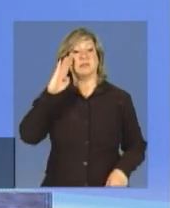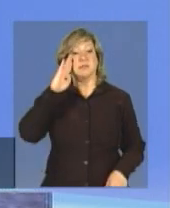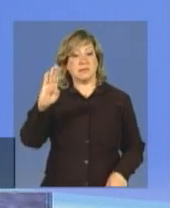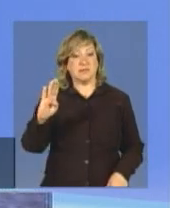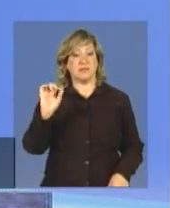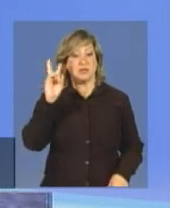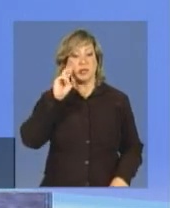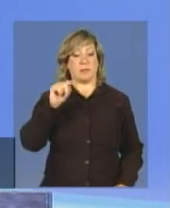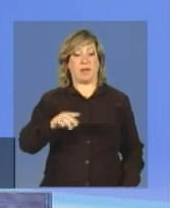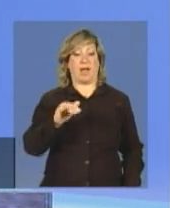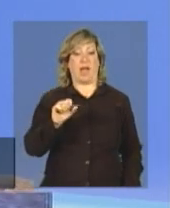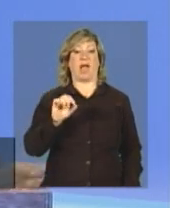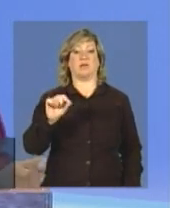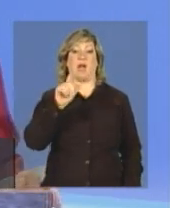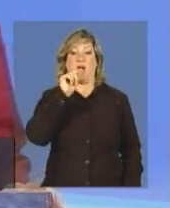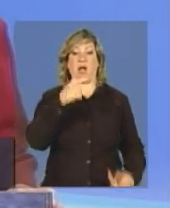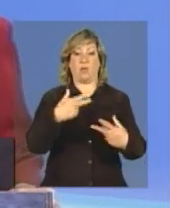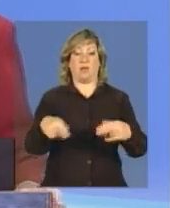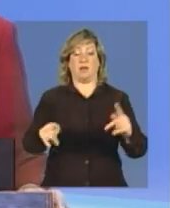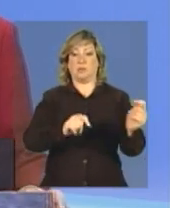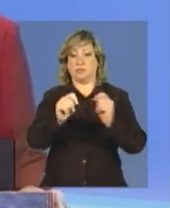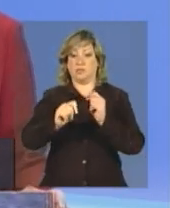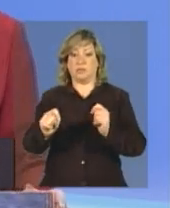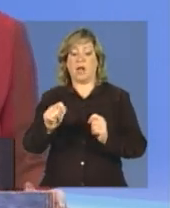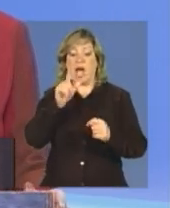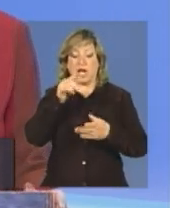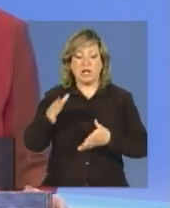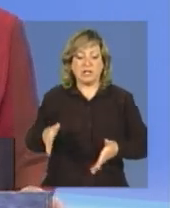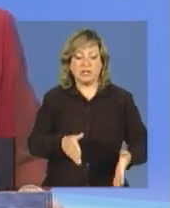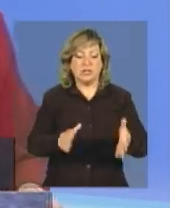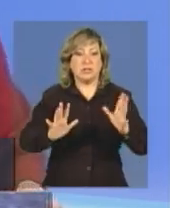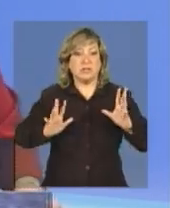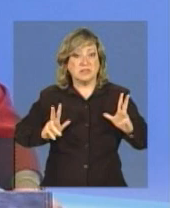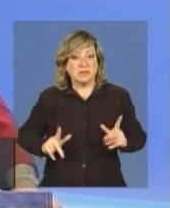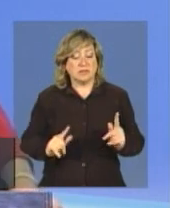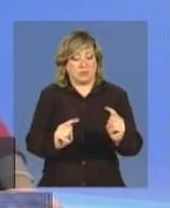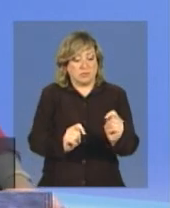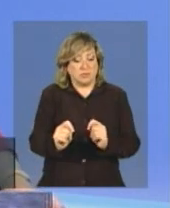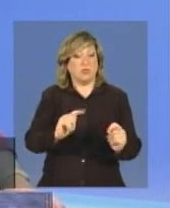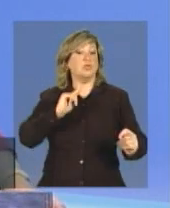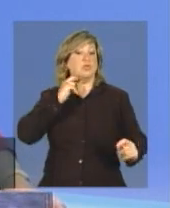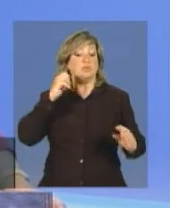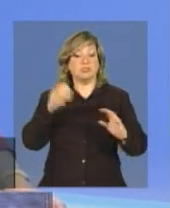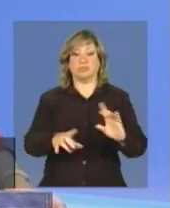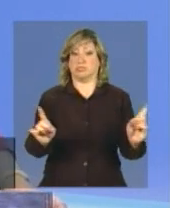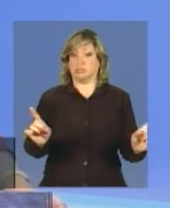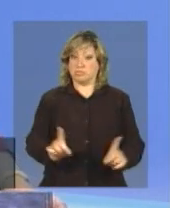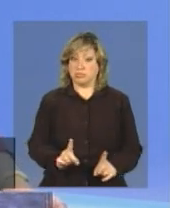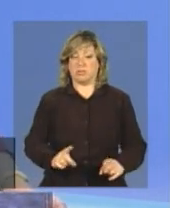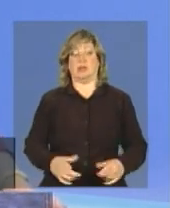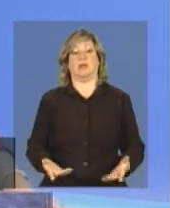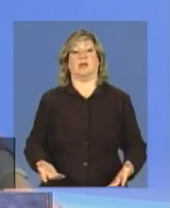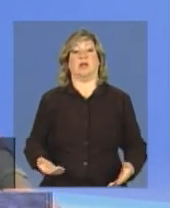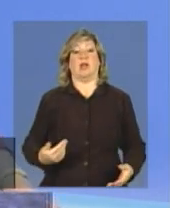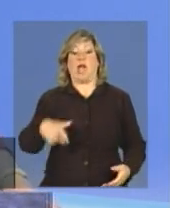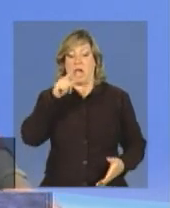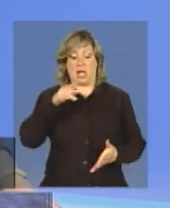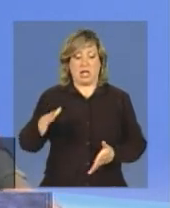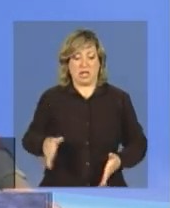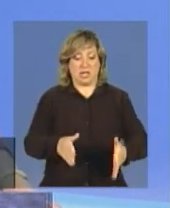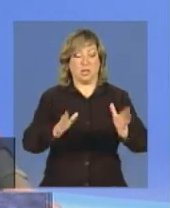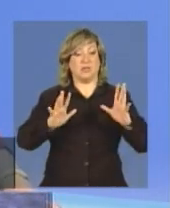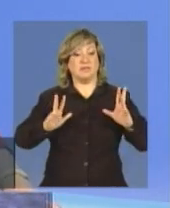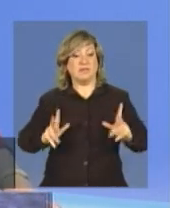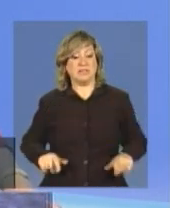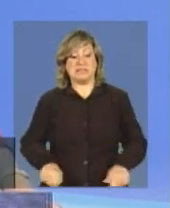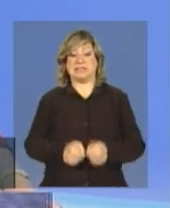Principalmente no caso da água, a preservação de nascentes, a garantia que nossos rios